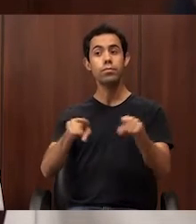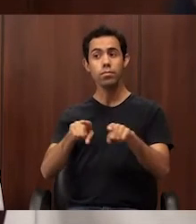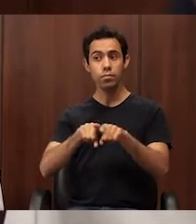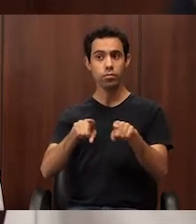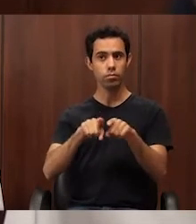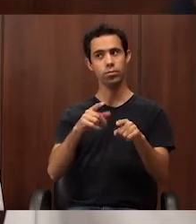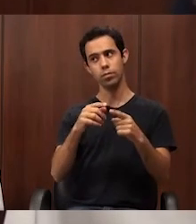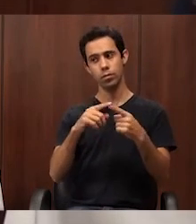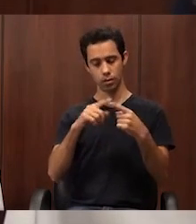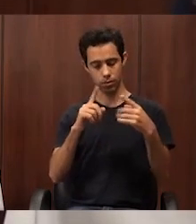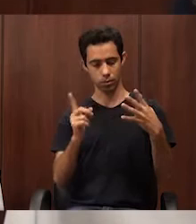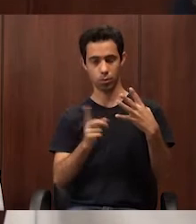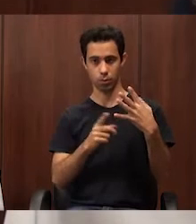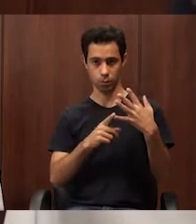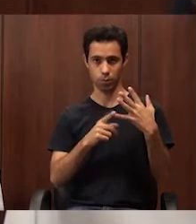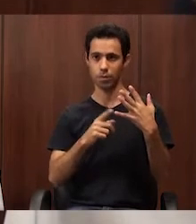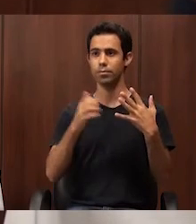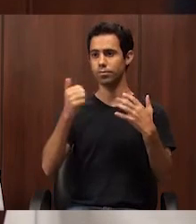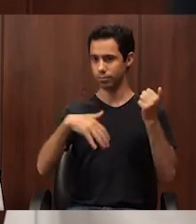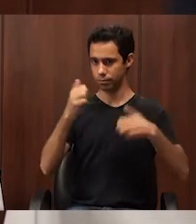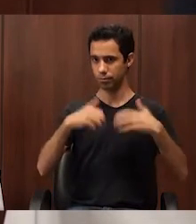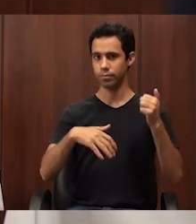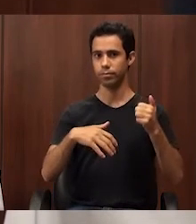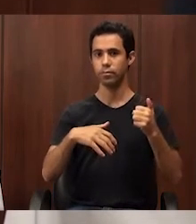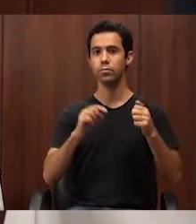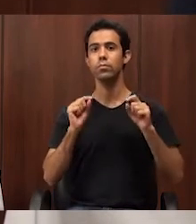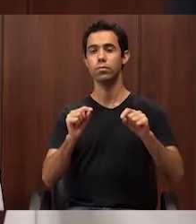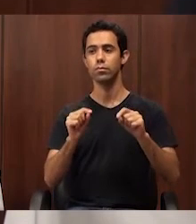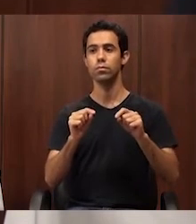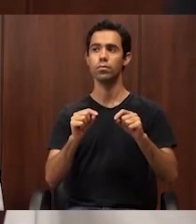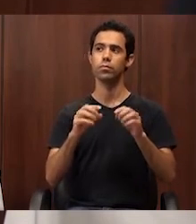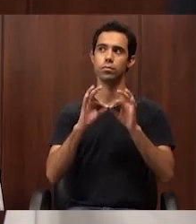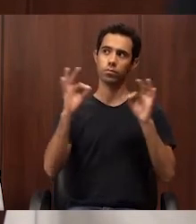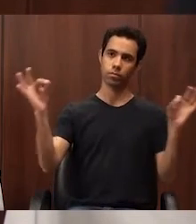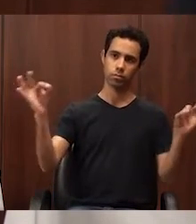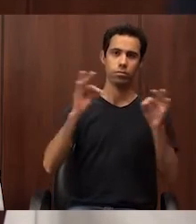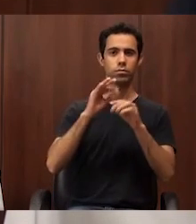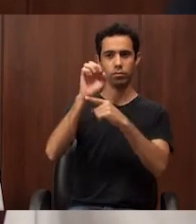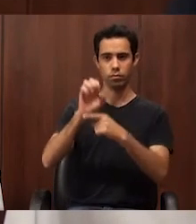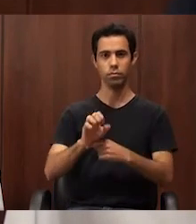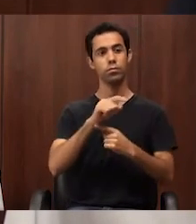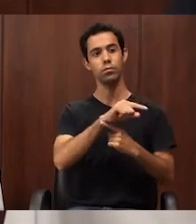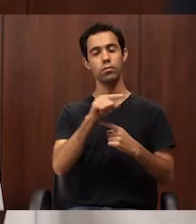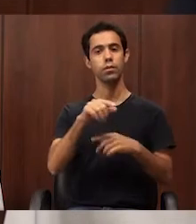com a última questão, que diz respeito à falta de distância do Estado em relação ao cidadão.